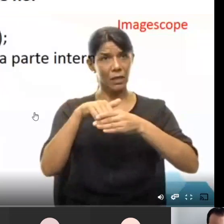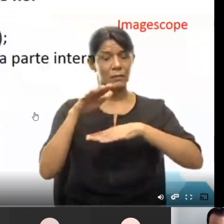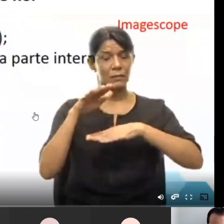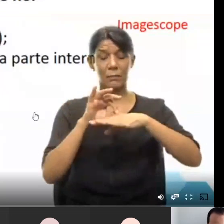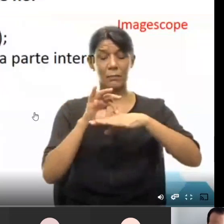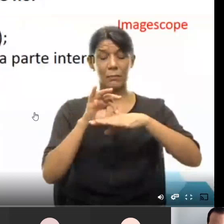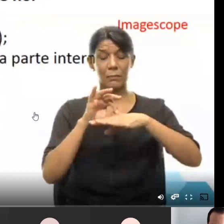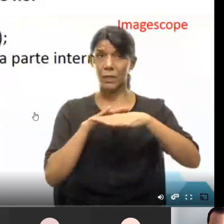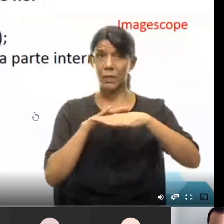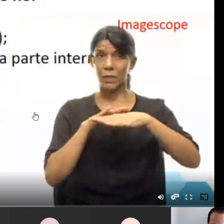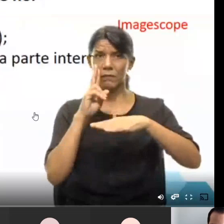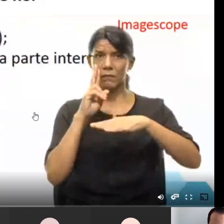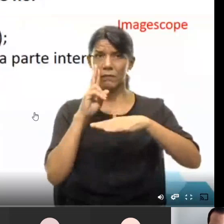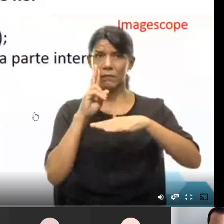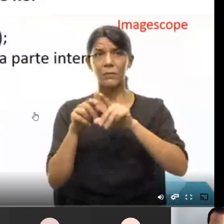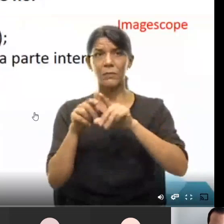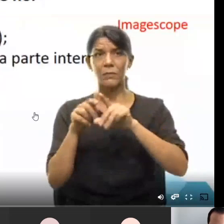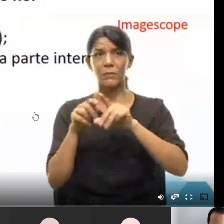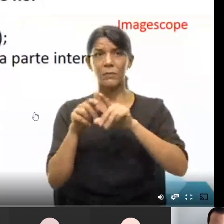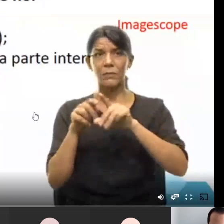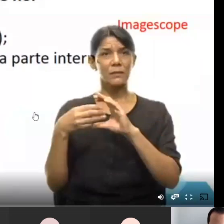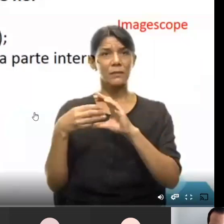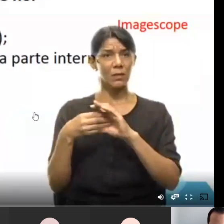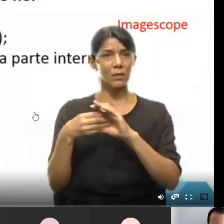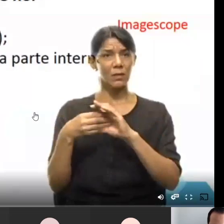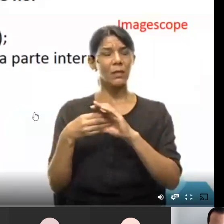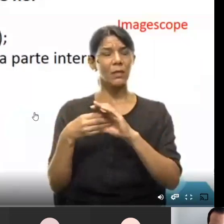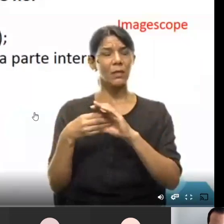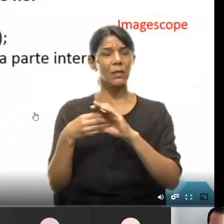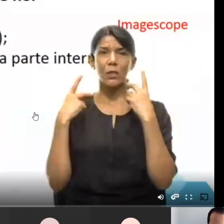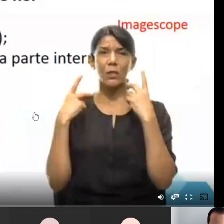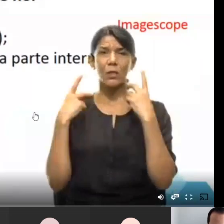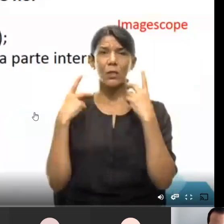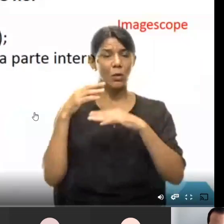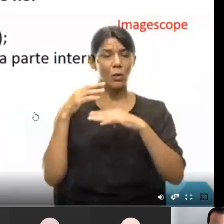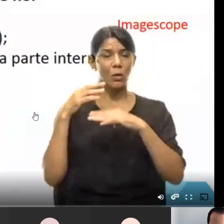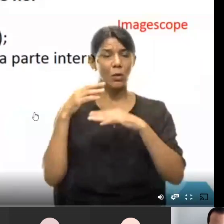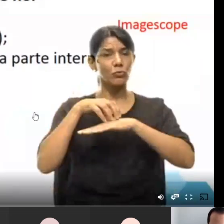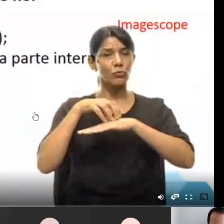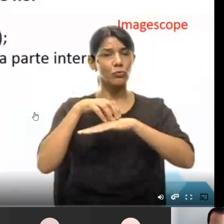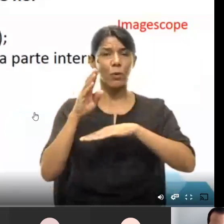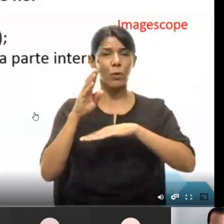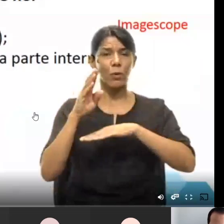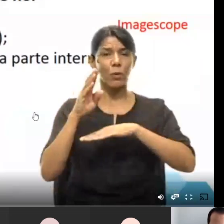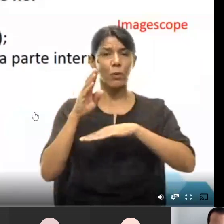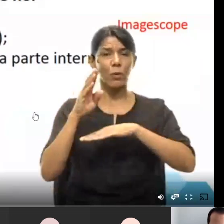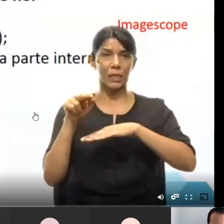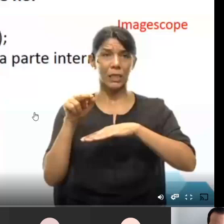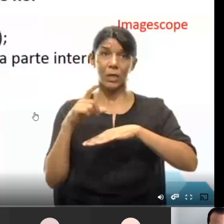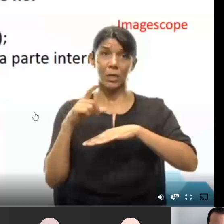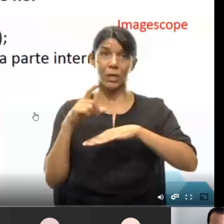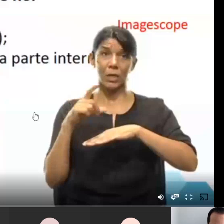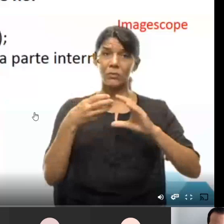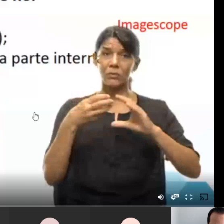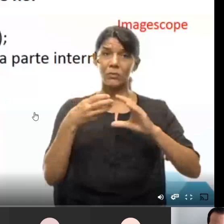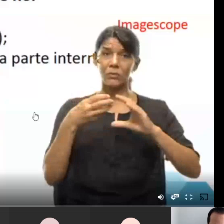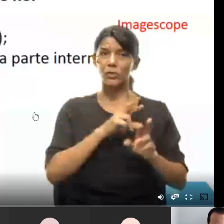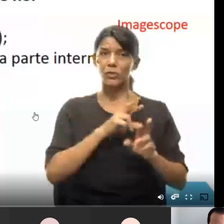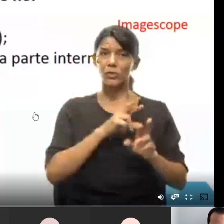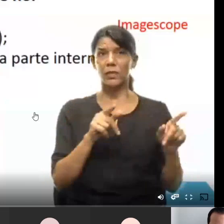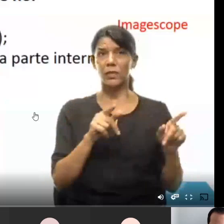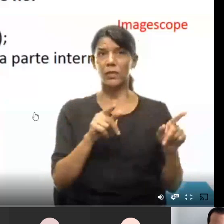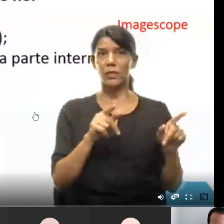epiderme, e verificar as células, que são células normais de uma tumoração benigna. São células bem